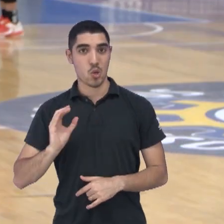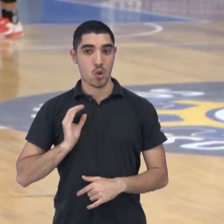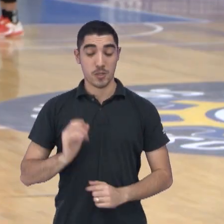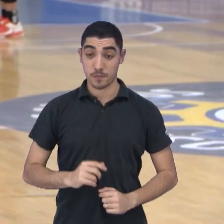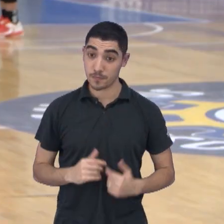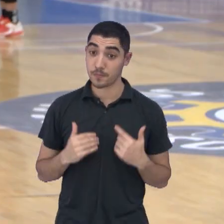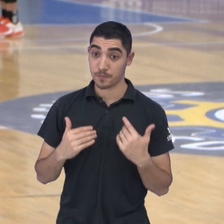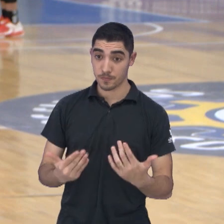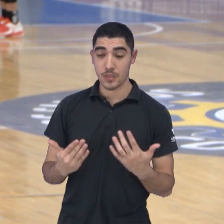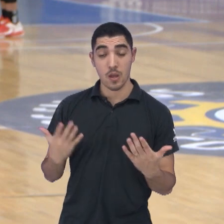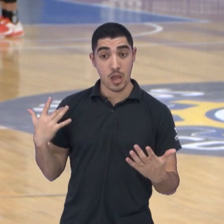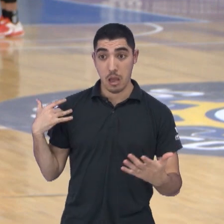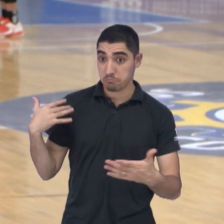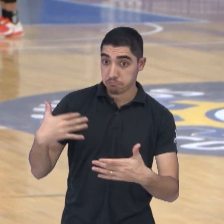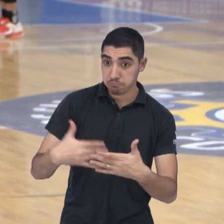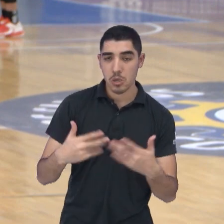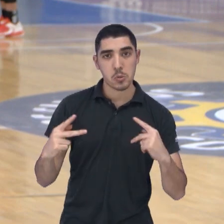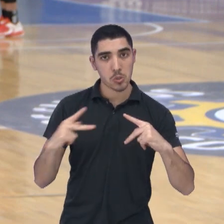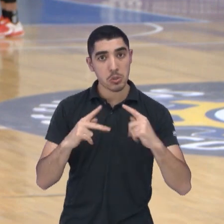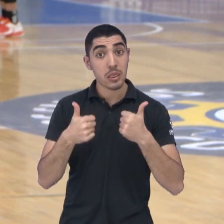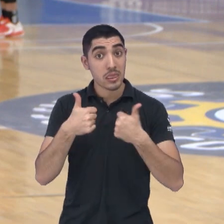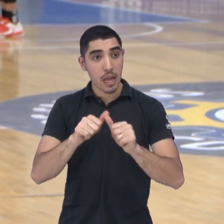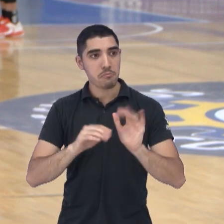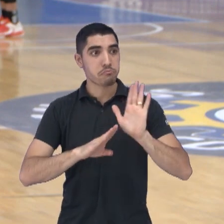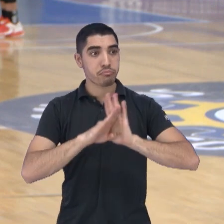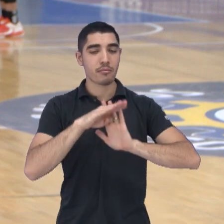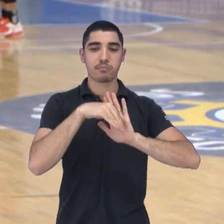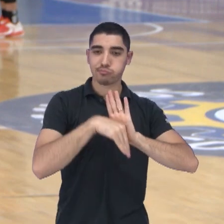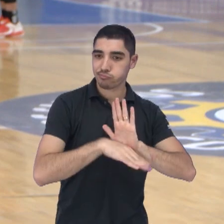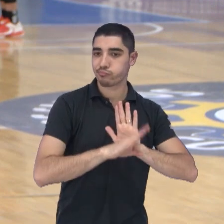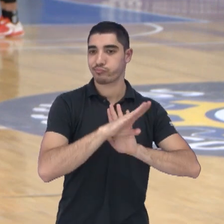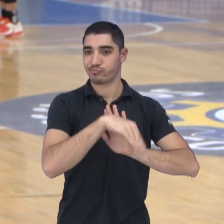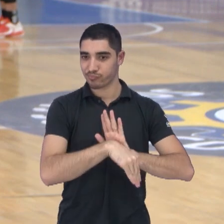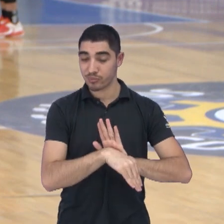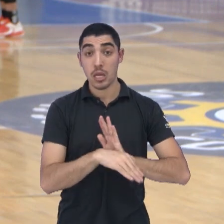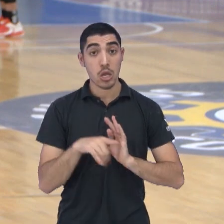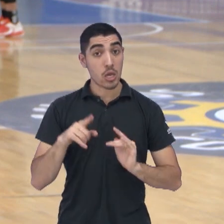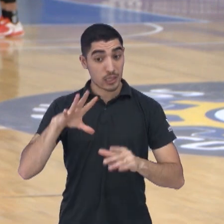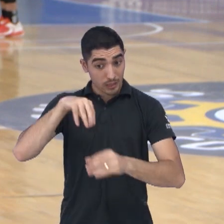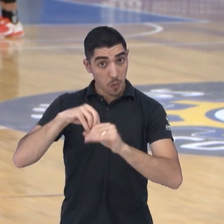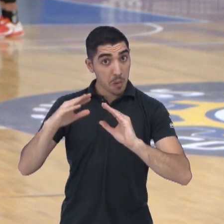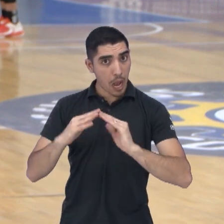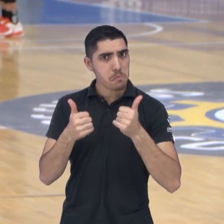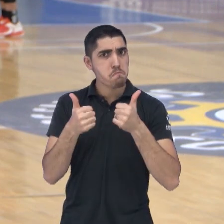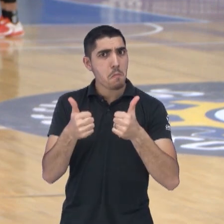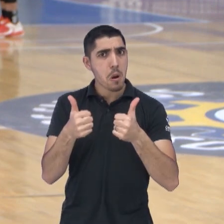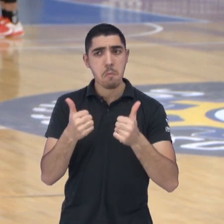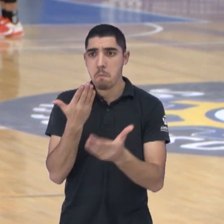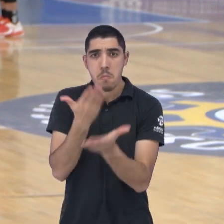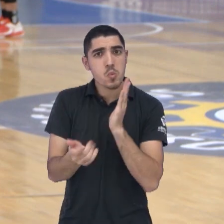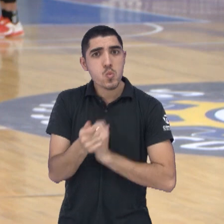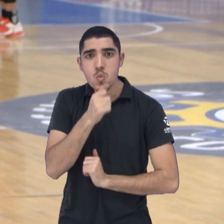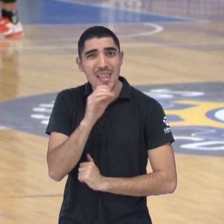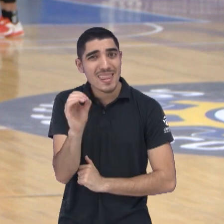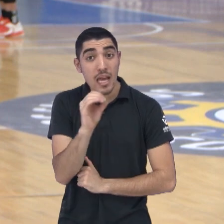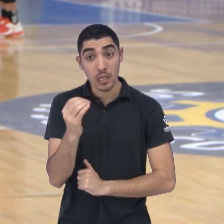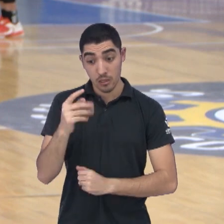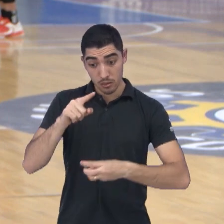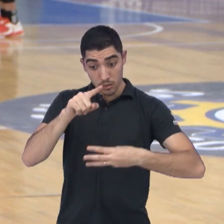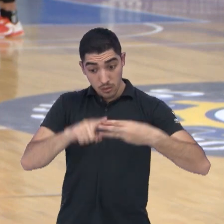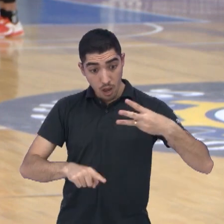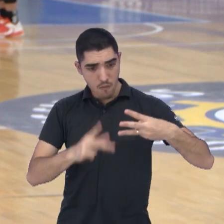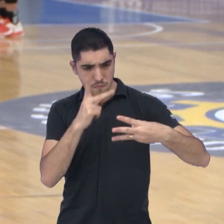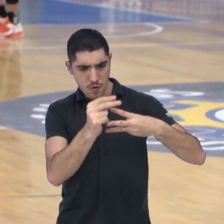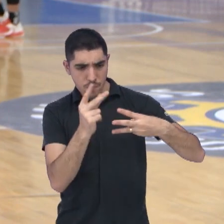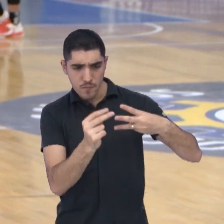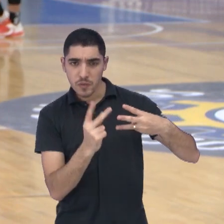aqui, o São José vem de altos e baixos. O time joga muito bem em casa, onde está invicto. São 3 vitórias em